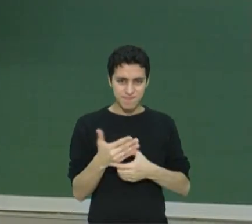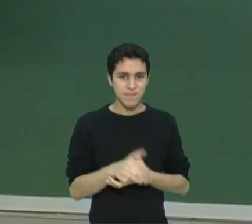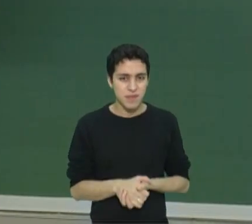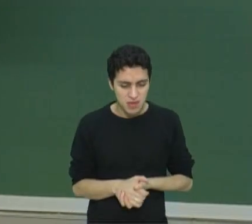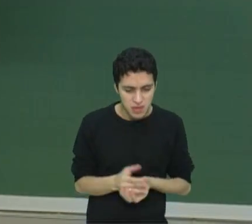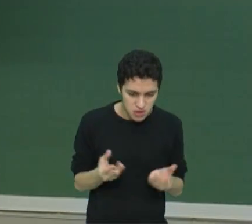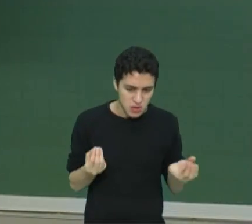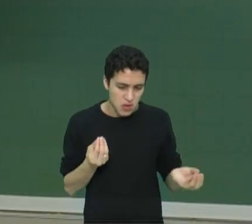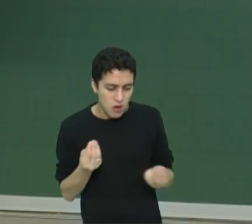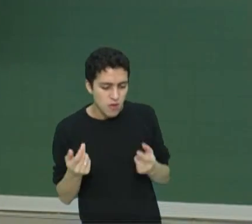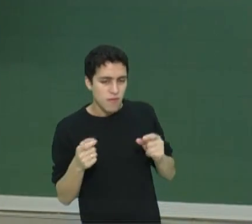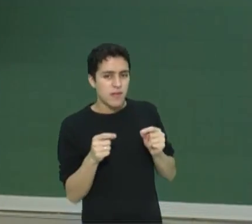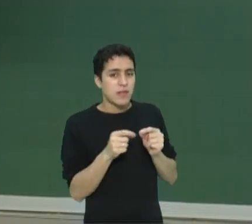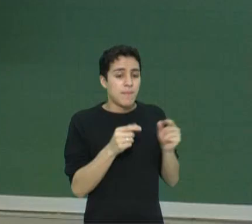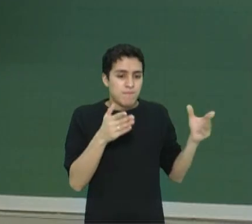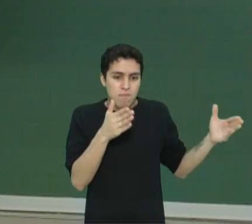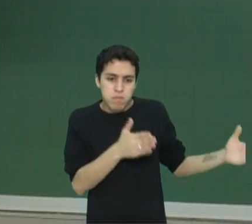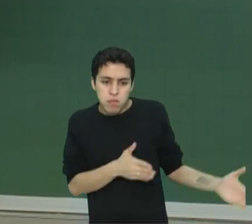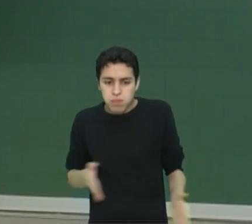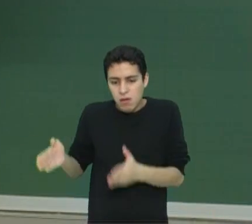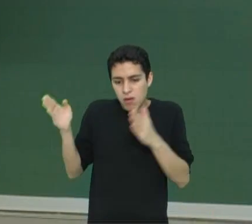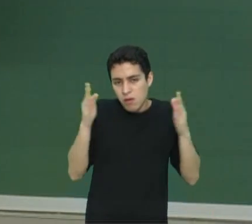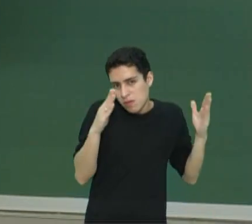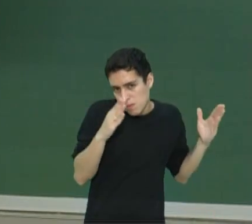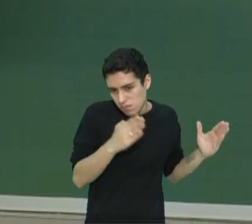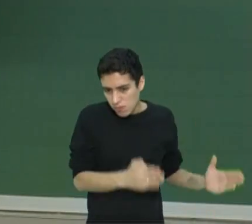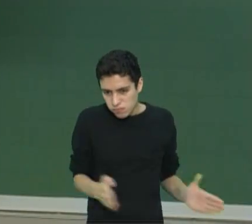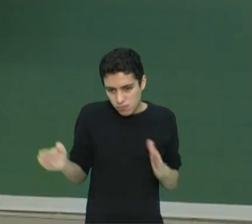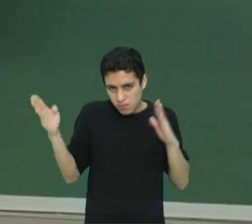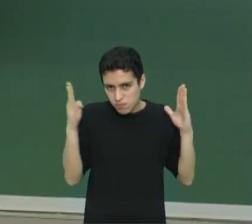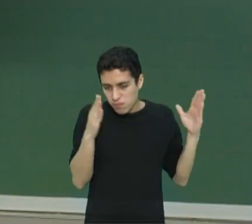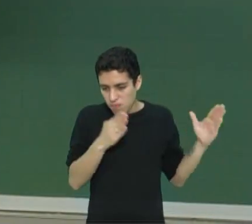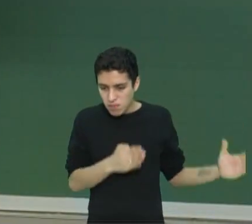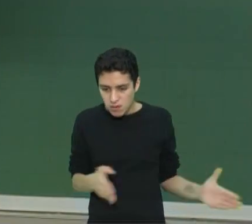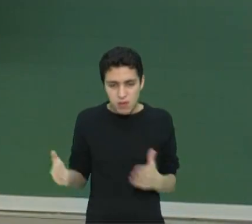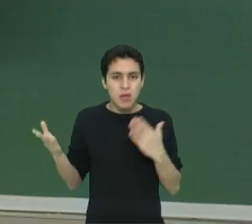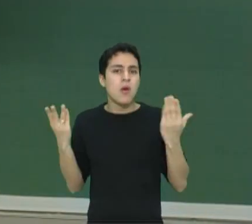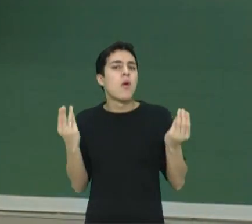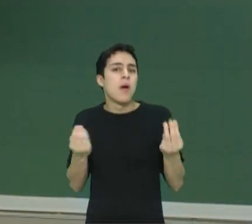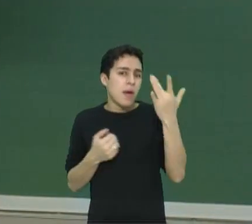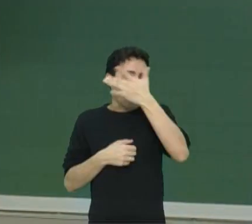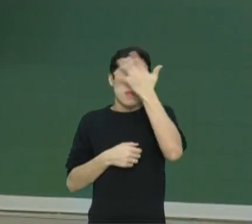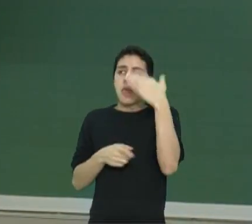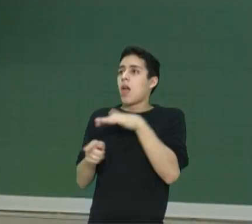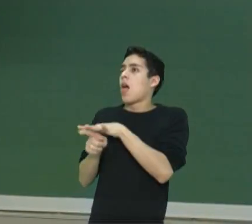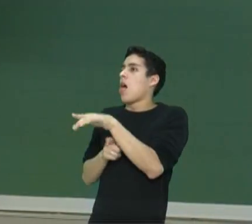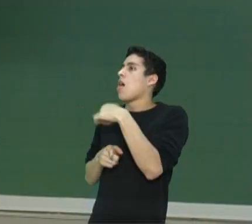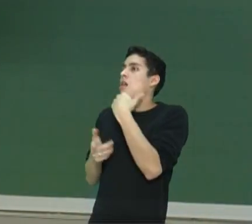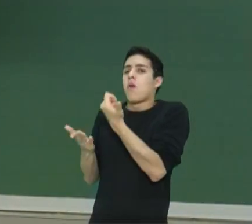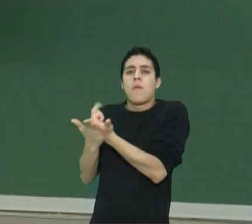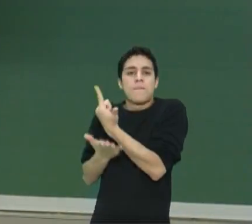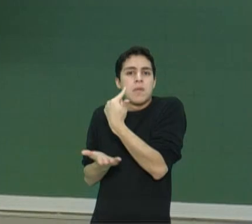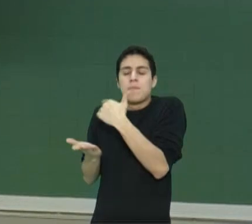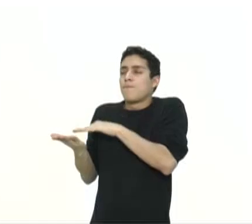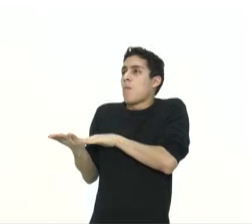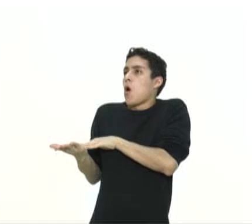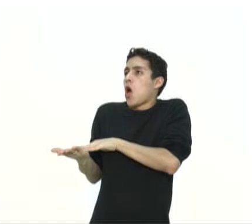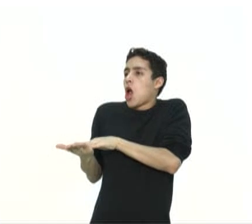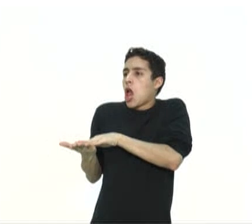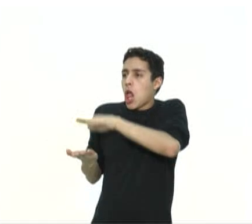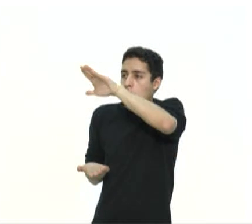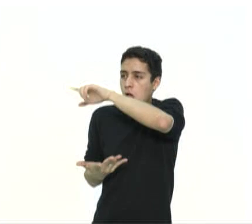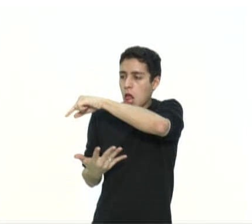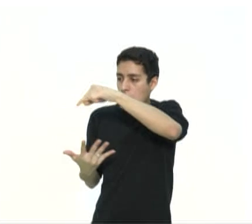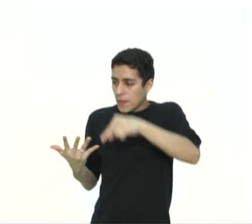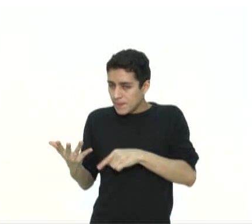produção em larga escala excedentes de produção é falei O mercado consumidor a Cê não consegue absorver tanta produção